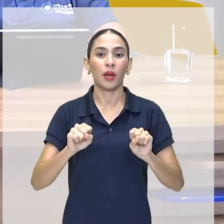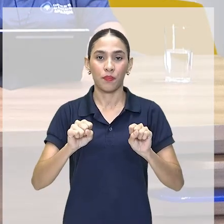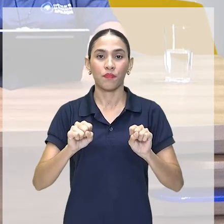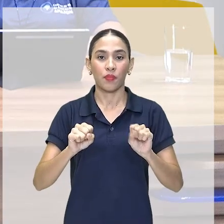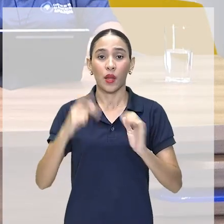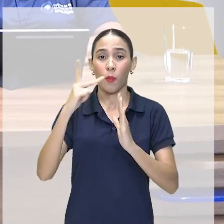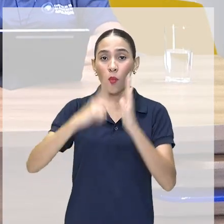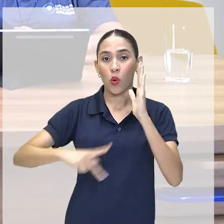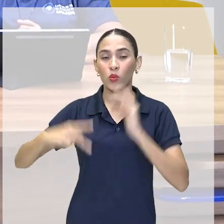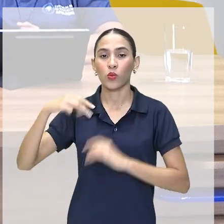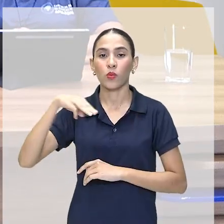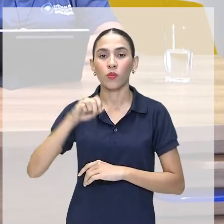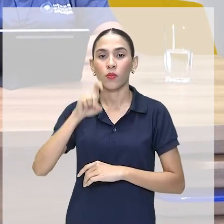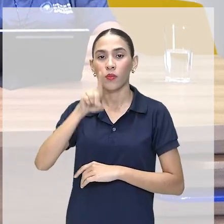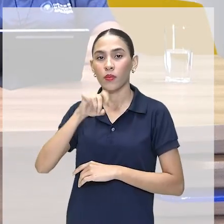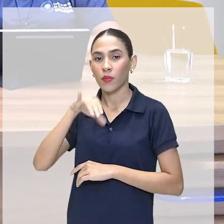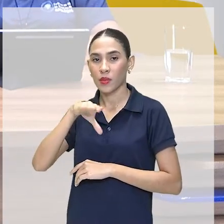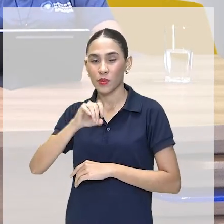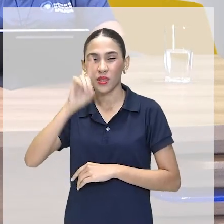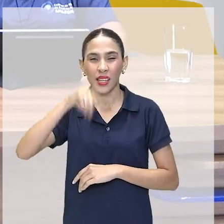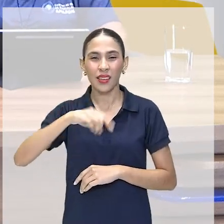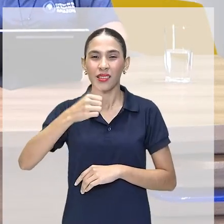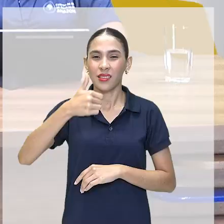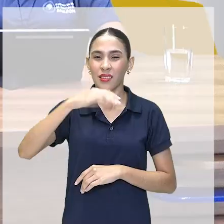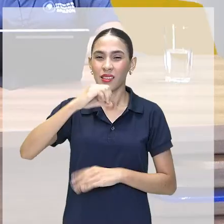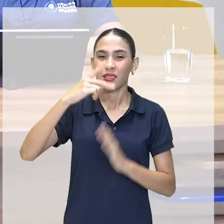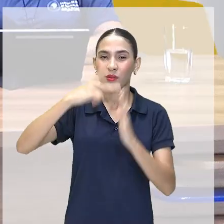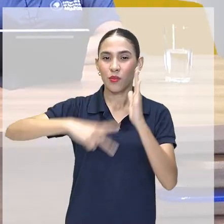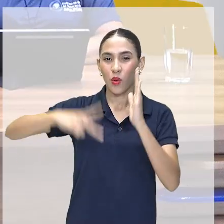programado com a nota máxima, que é 10 pontos, né?